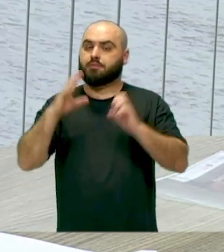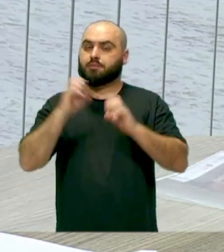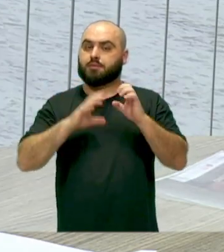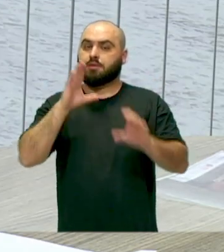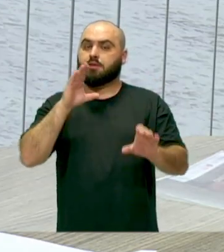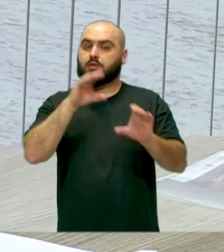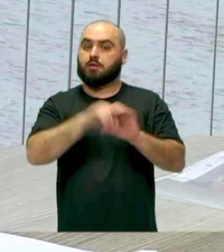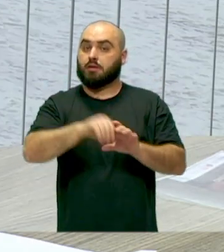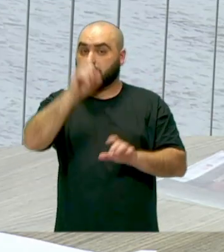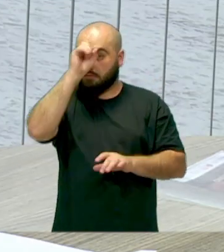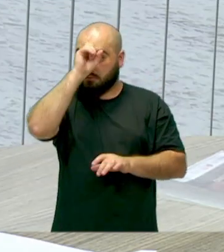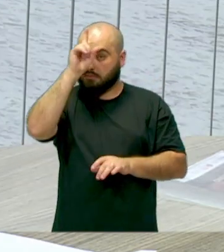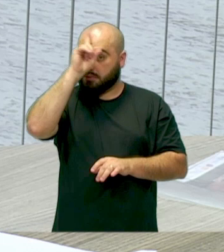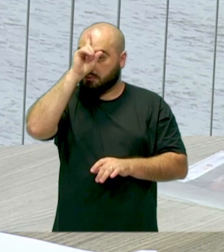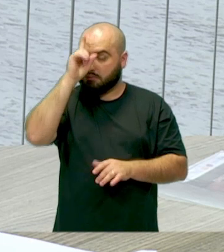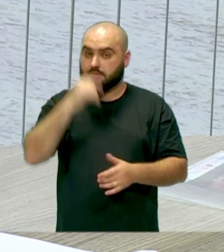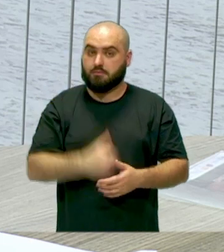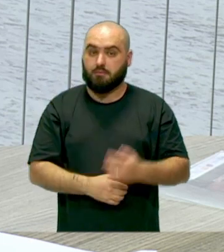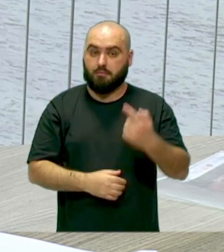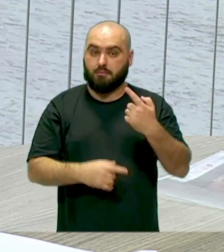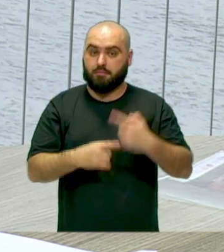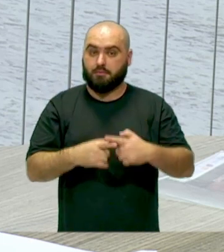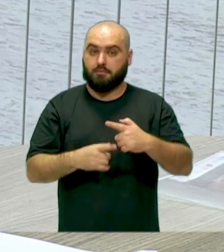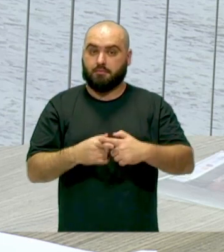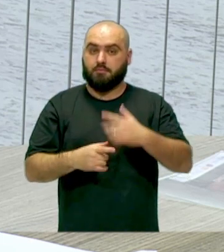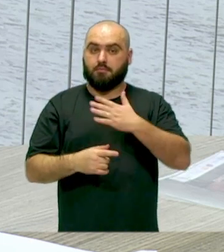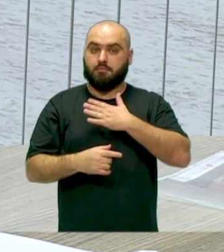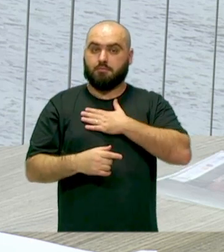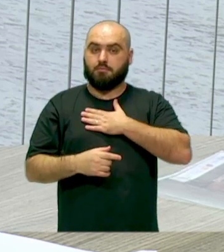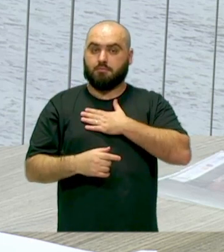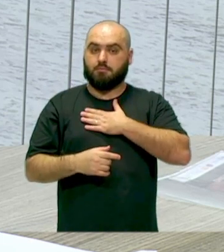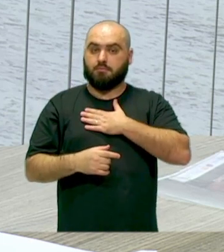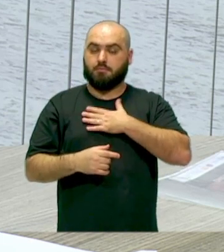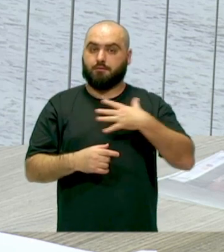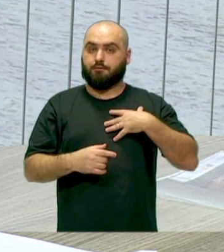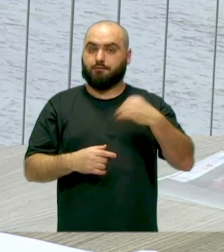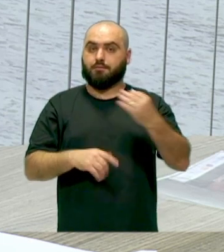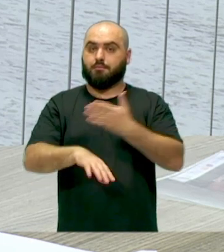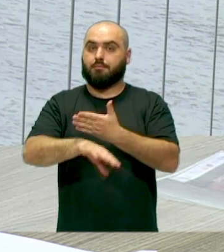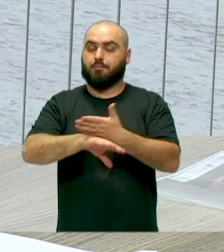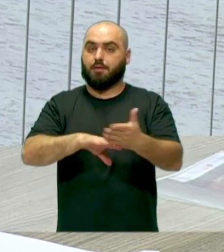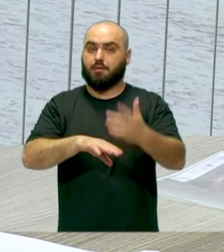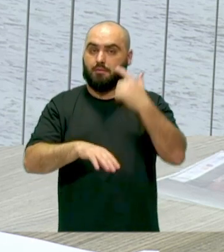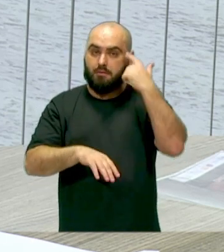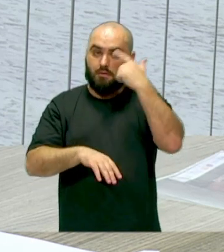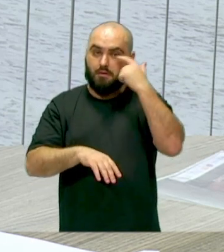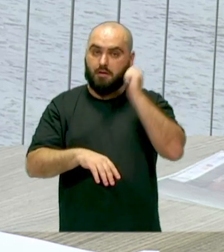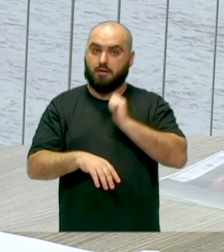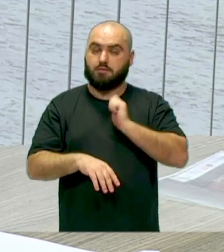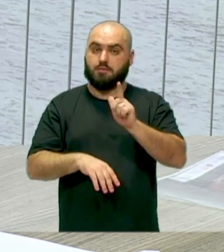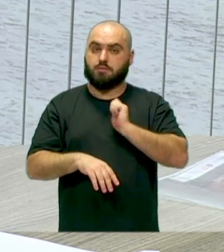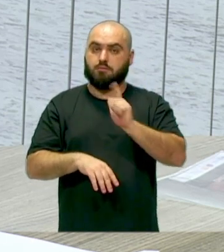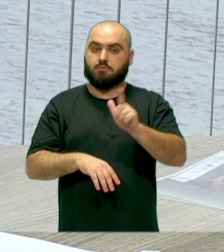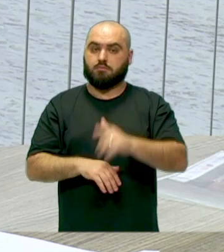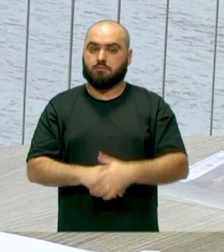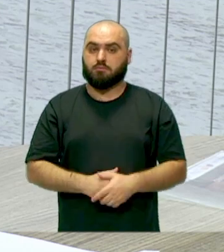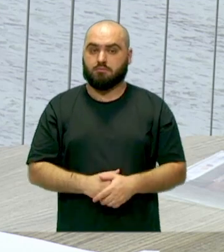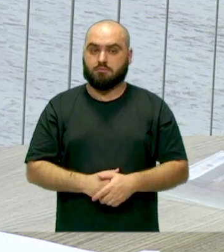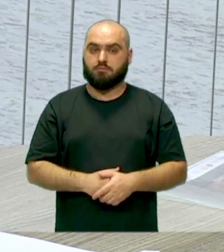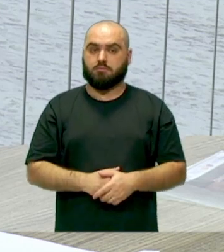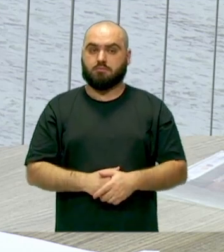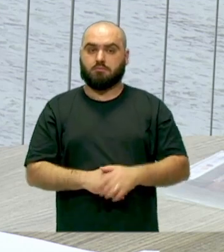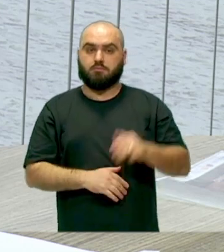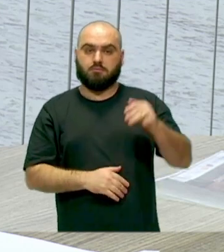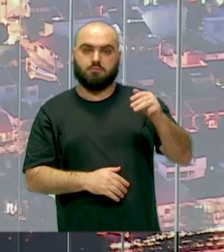do hospital, porque o meu filho era branco de olhos azuis. Ele nasceu por conta da